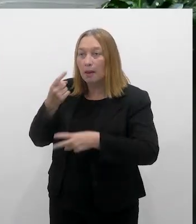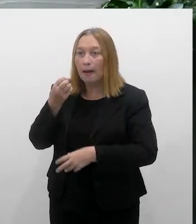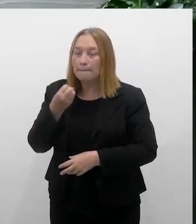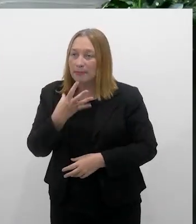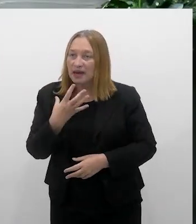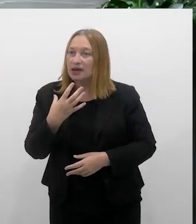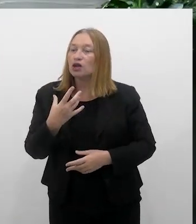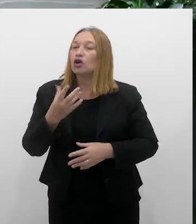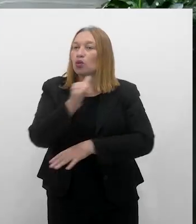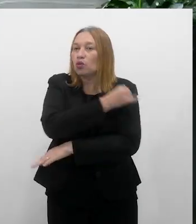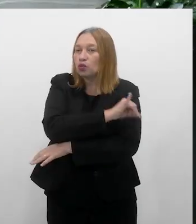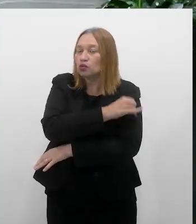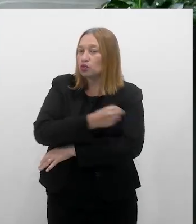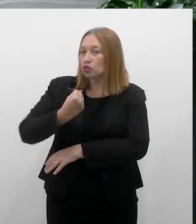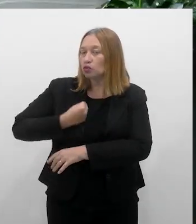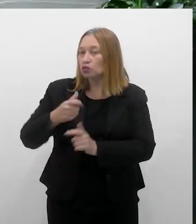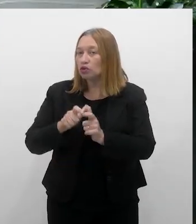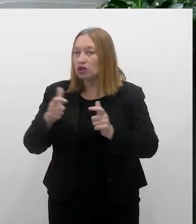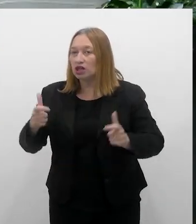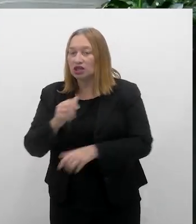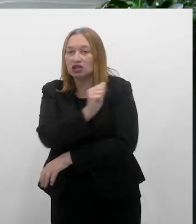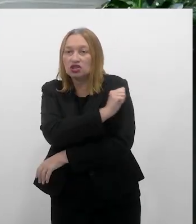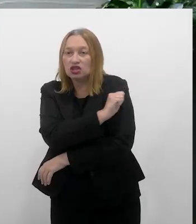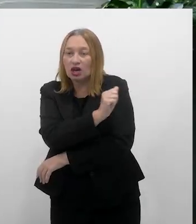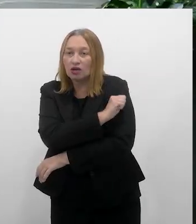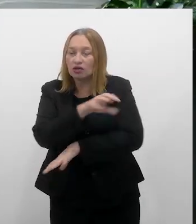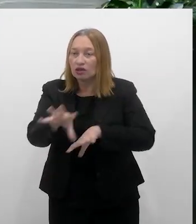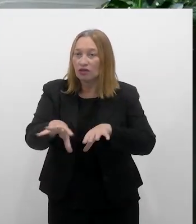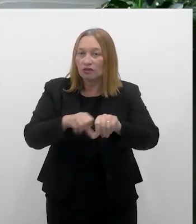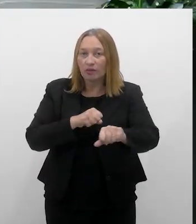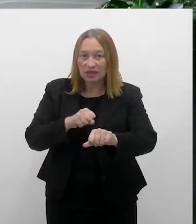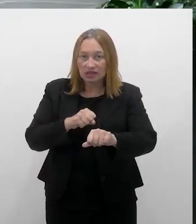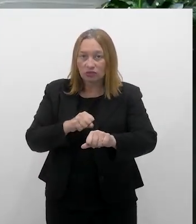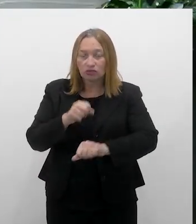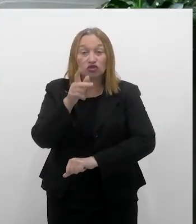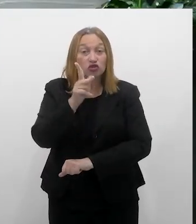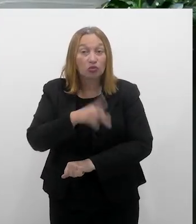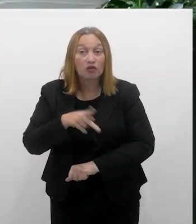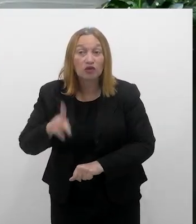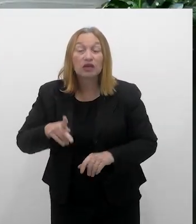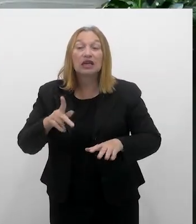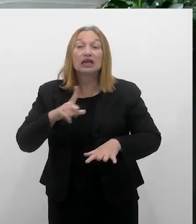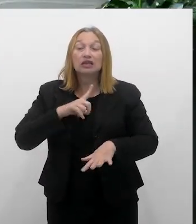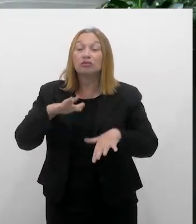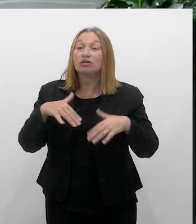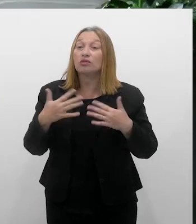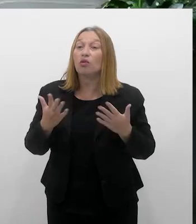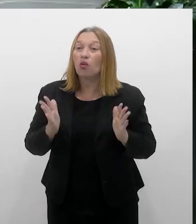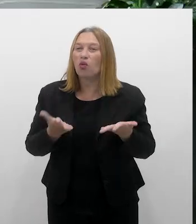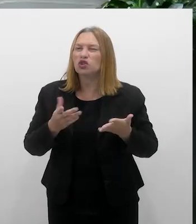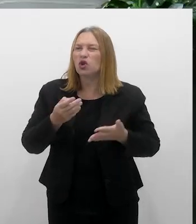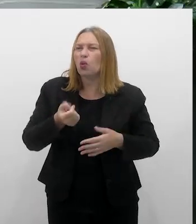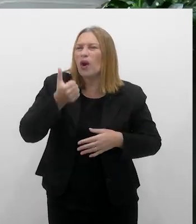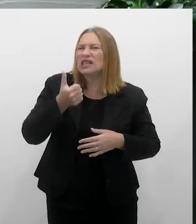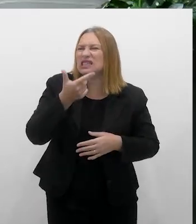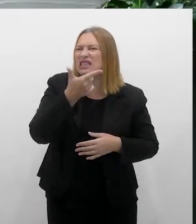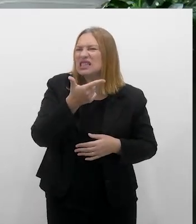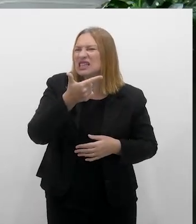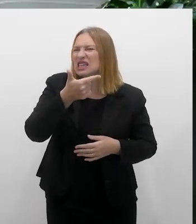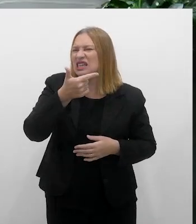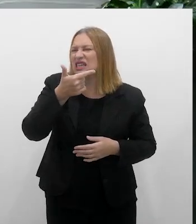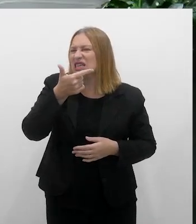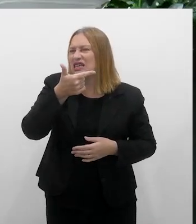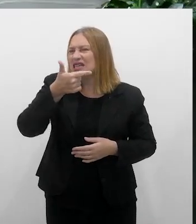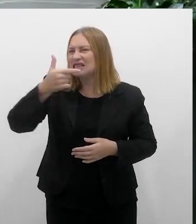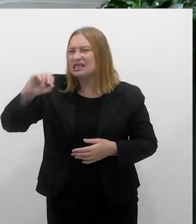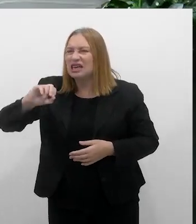perceba bem, o Rio de Janeiro hoje tem um grande número de alunos no curso de formação de professores. Né? Então, nós temos hoje quase